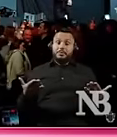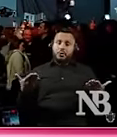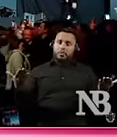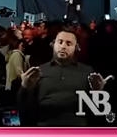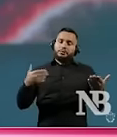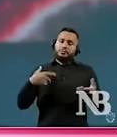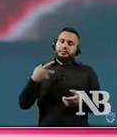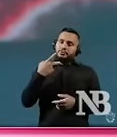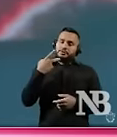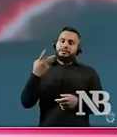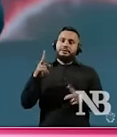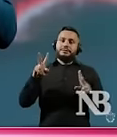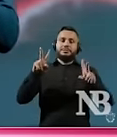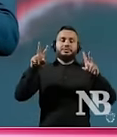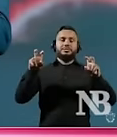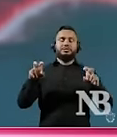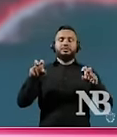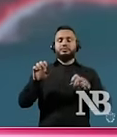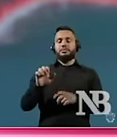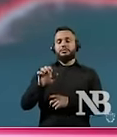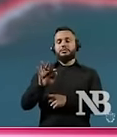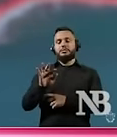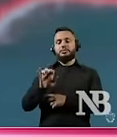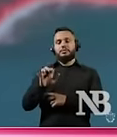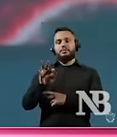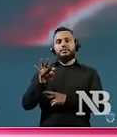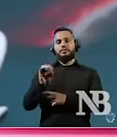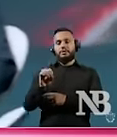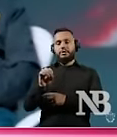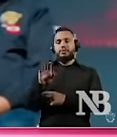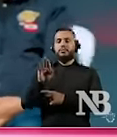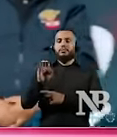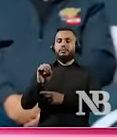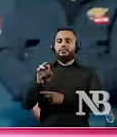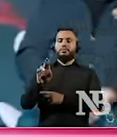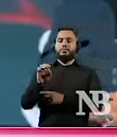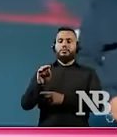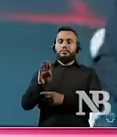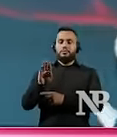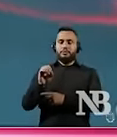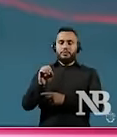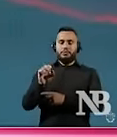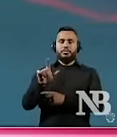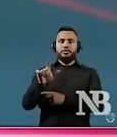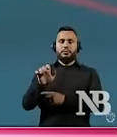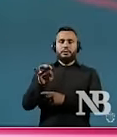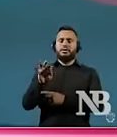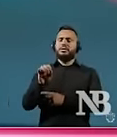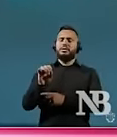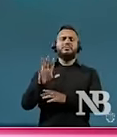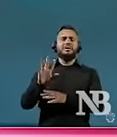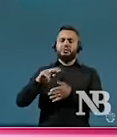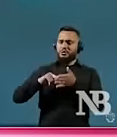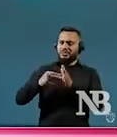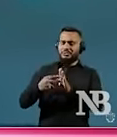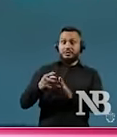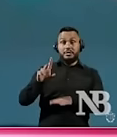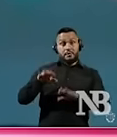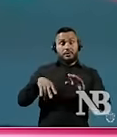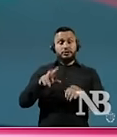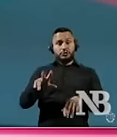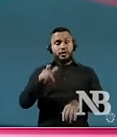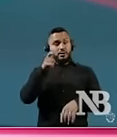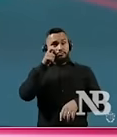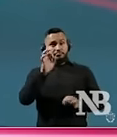falar a respeito do efeito borboleta. Nicolas, o que é isso? Talvez você conheça o efeito borboleta através dos